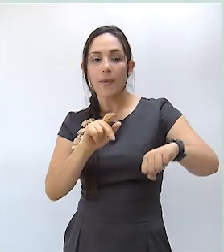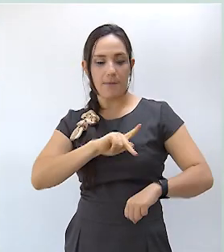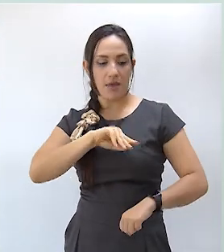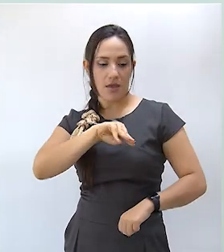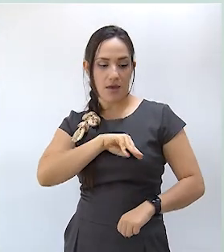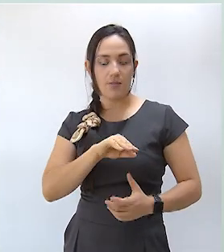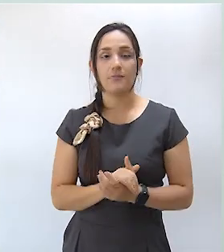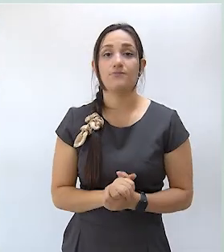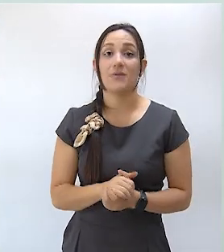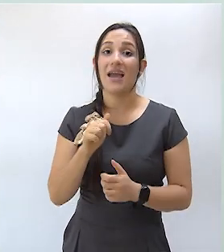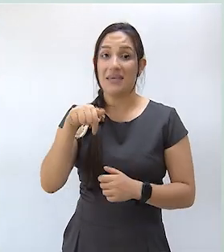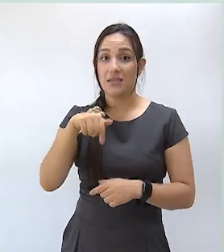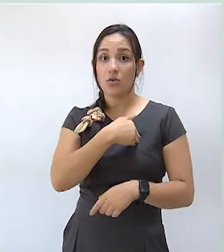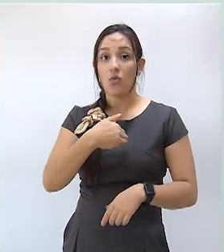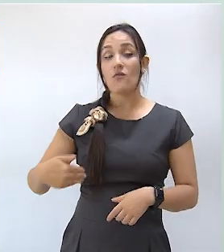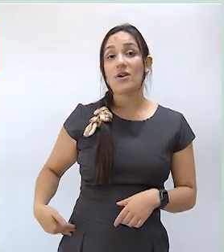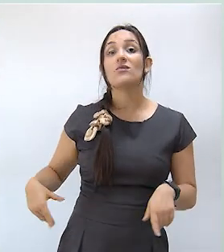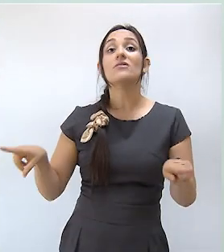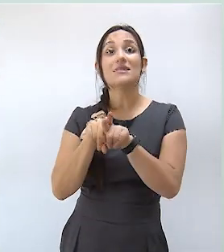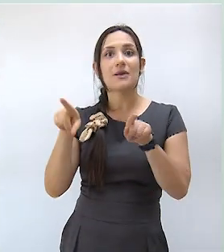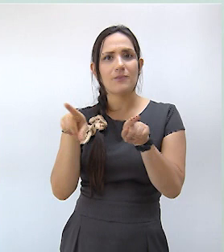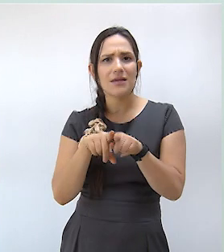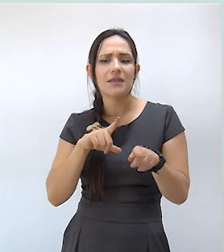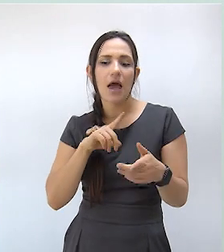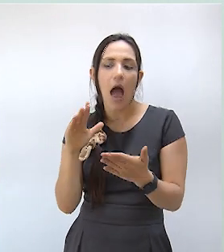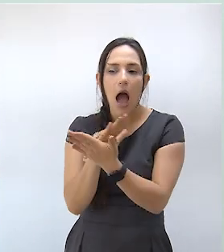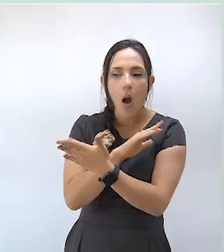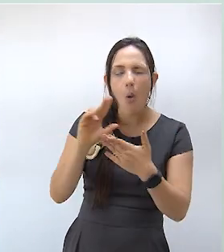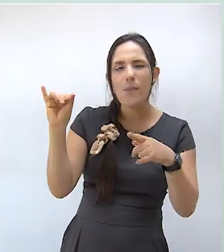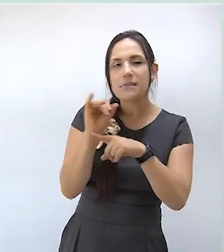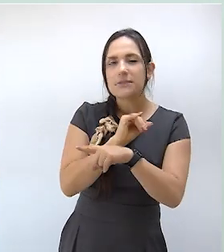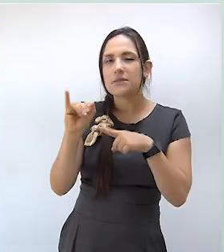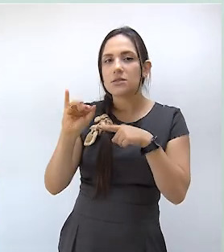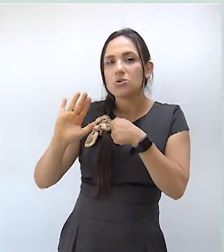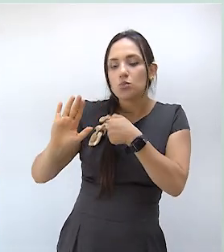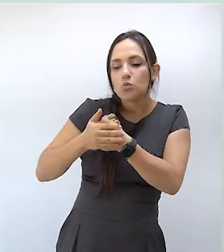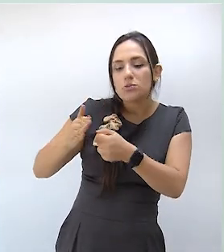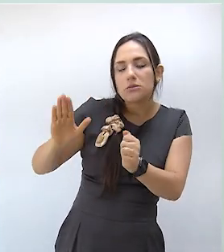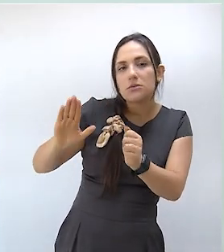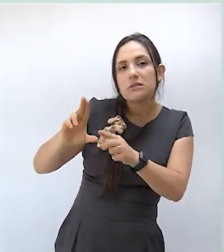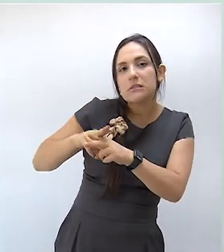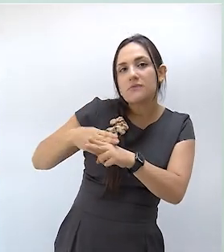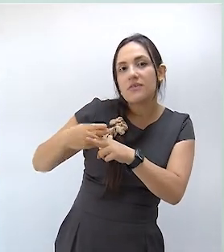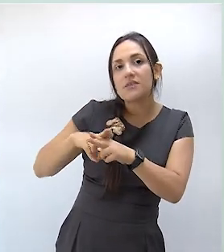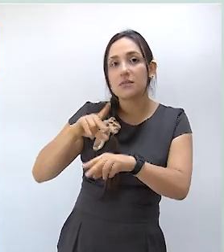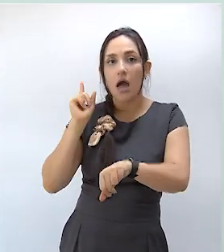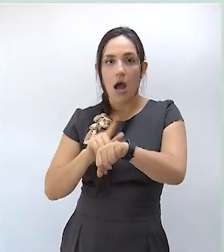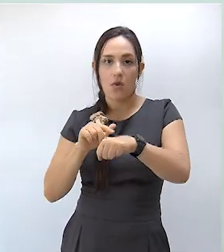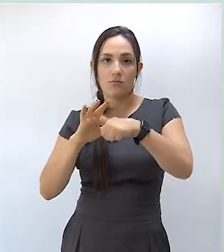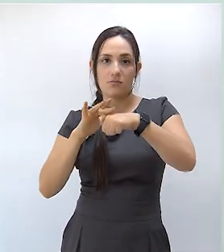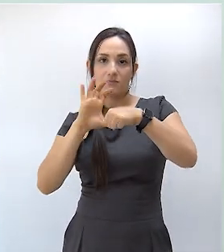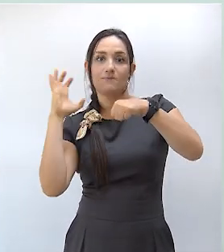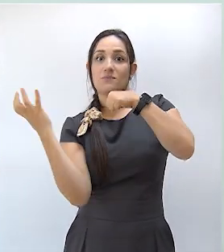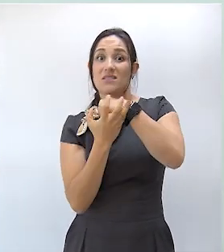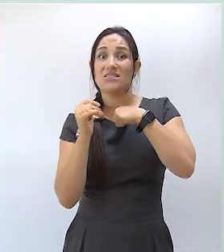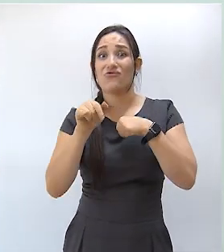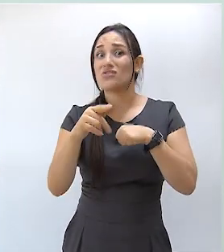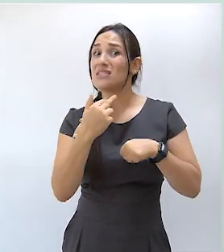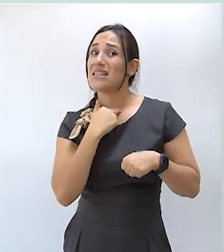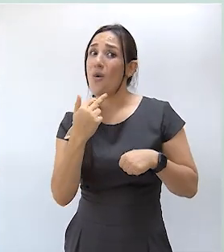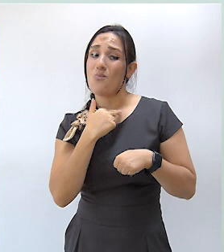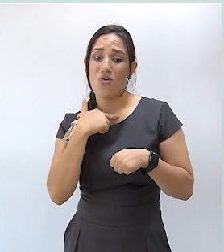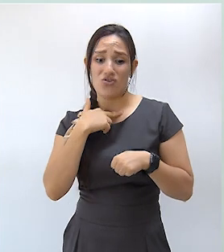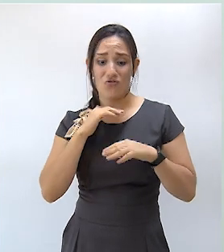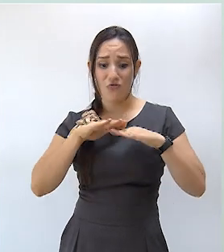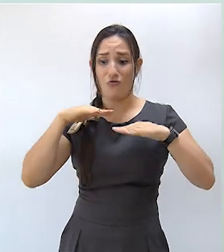e Chame a polícia militar o governo do estado também lançou canais silenciosos de denúncia durante